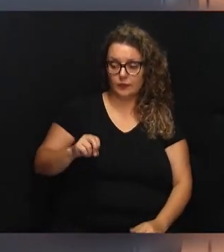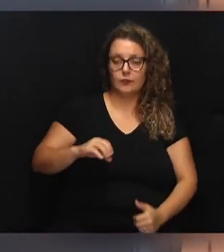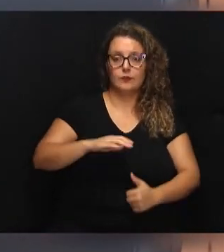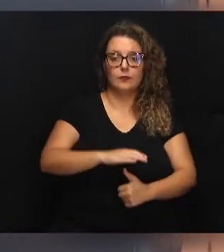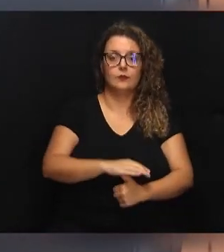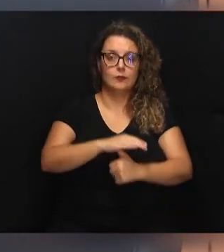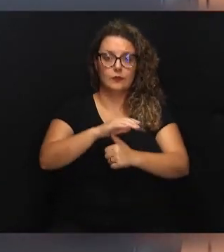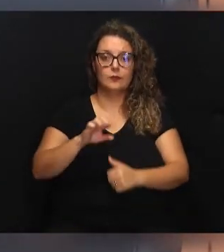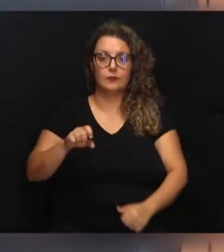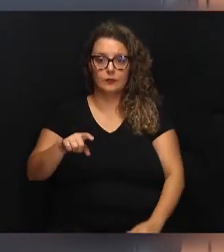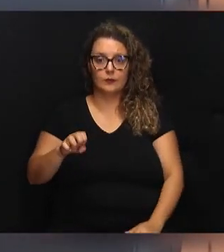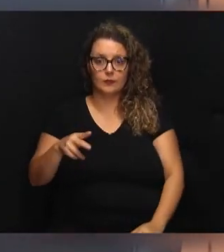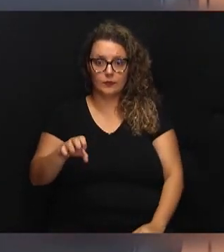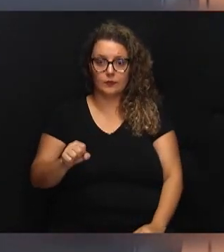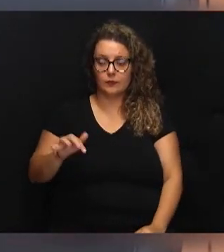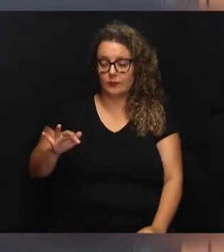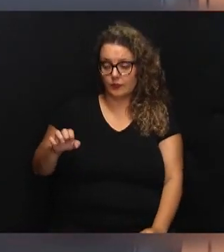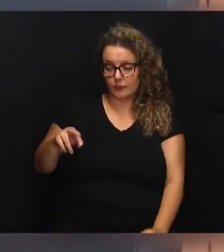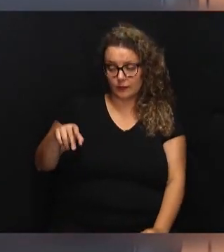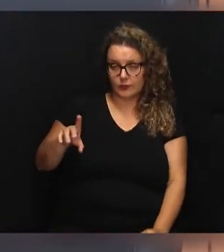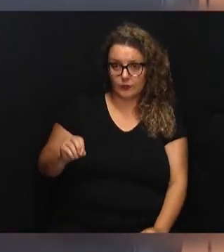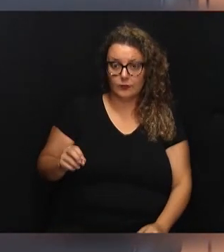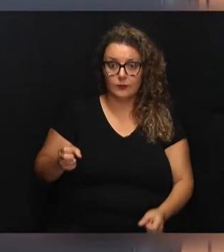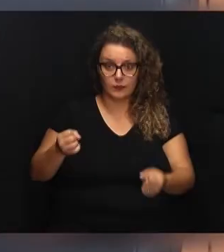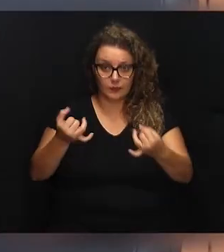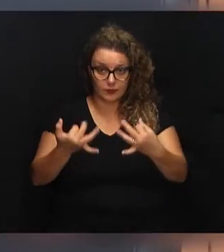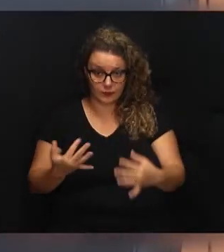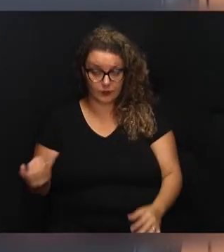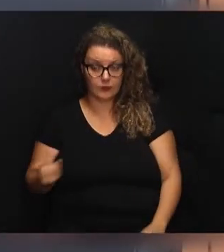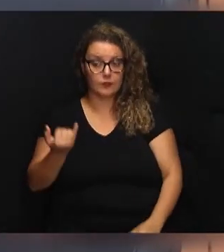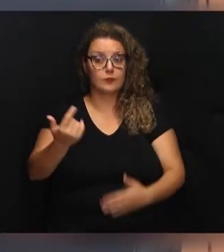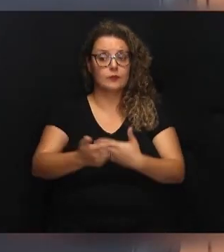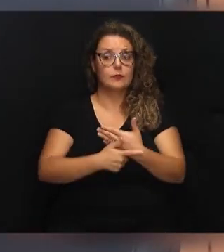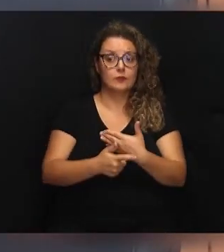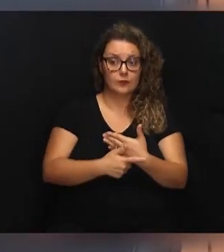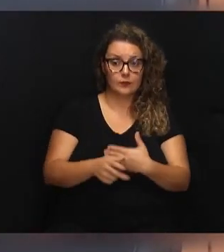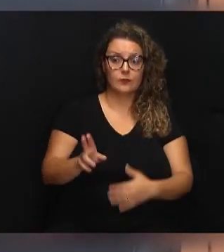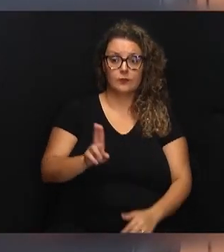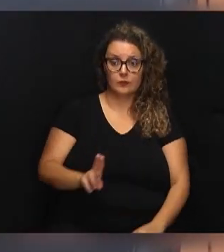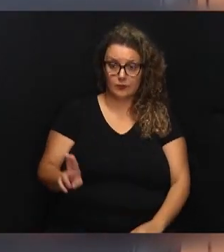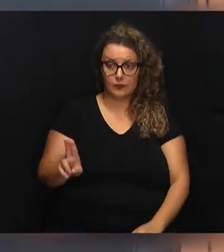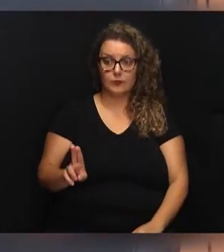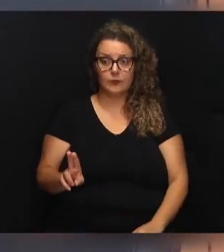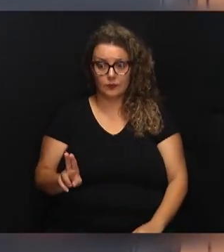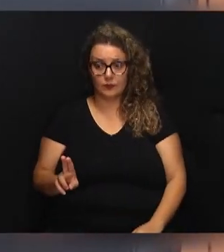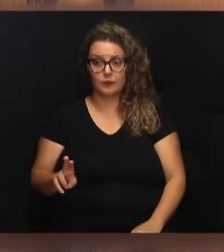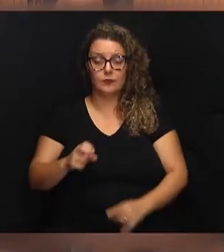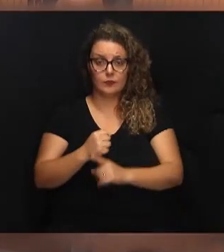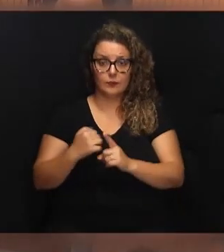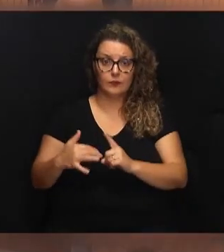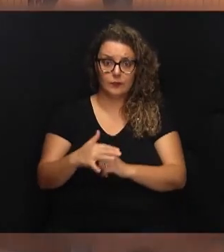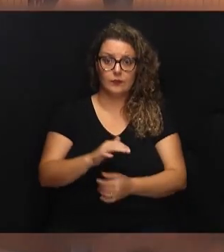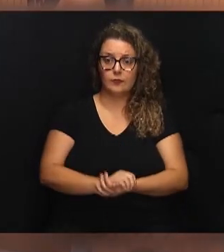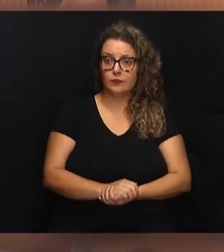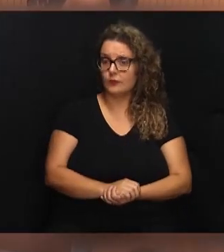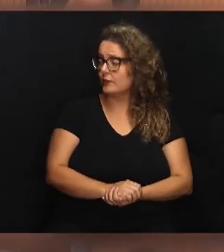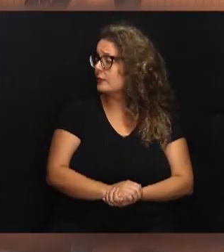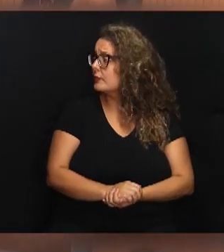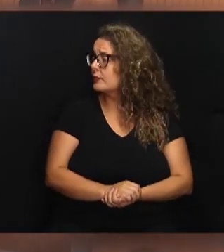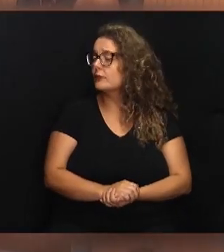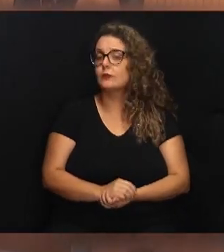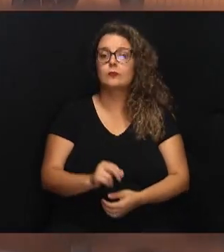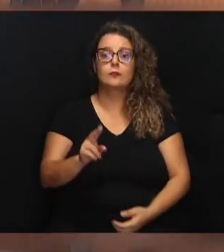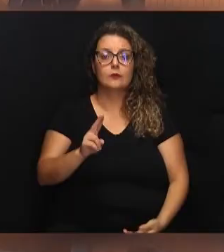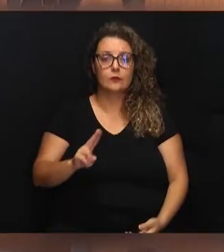extensão, Fernando Coelho, explicam o importante papel da universidade para a sociedade. Uma universidade que